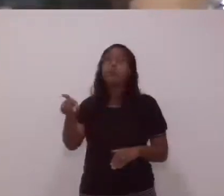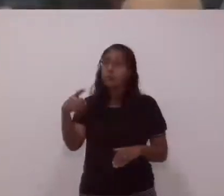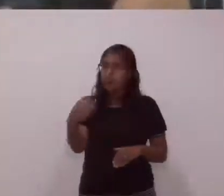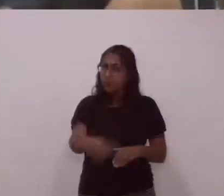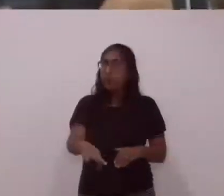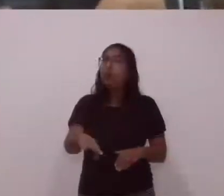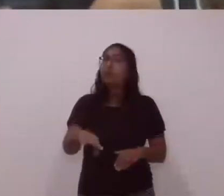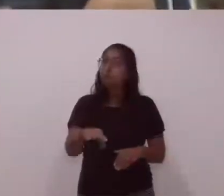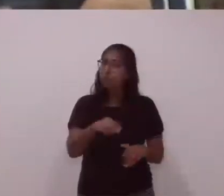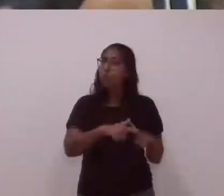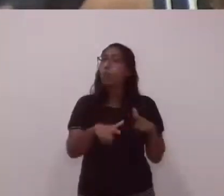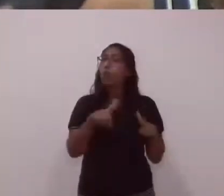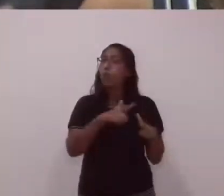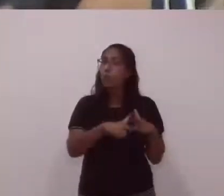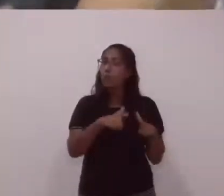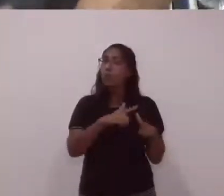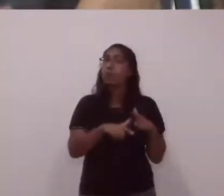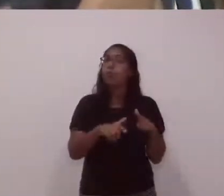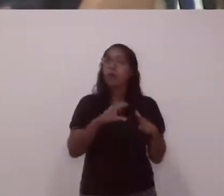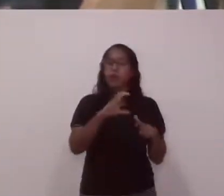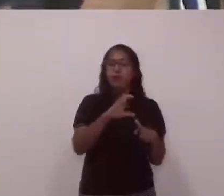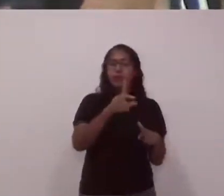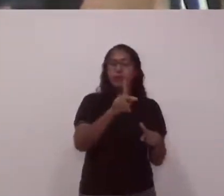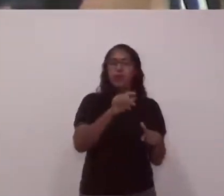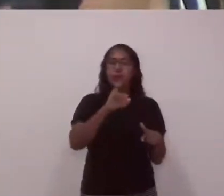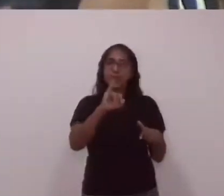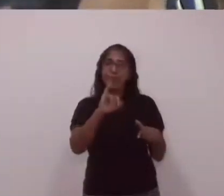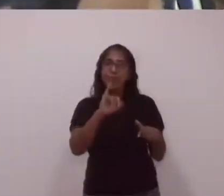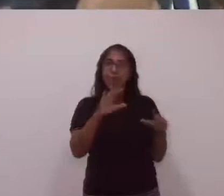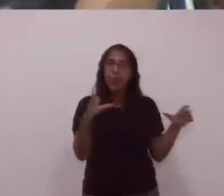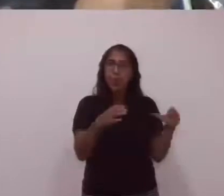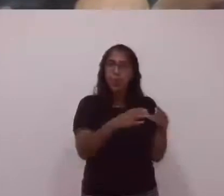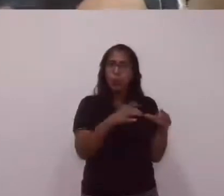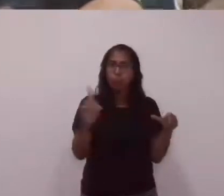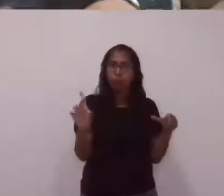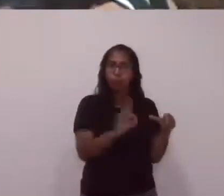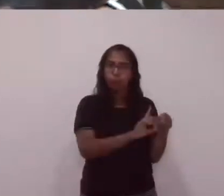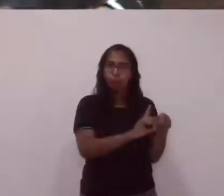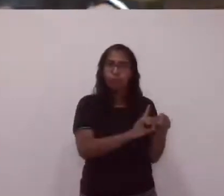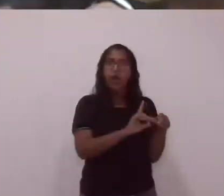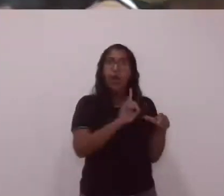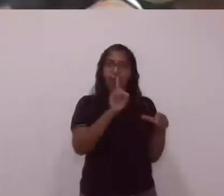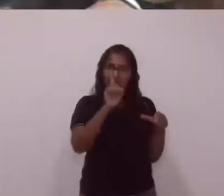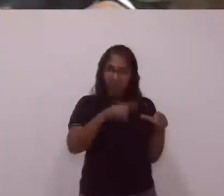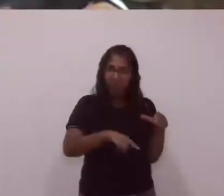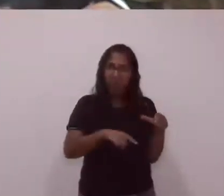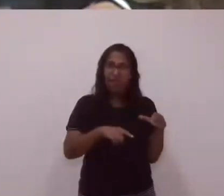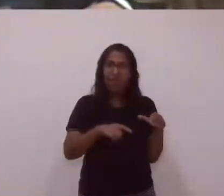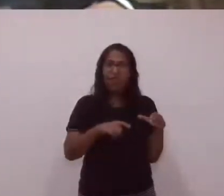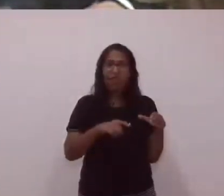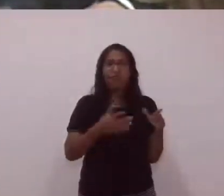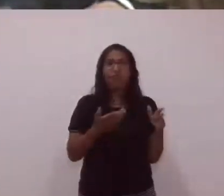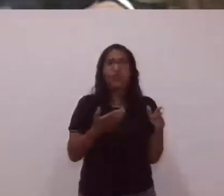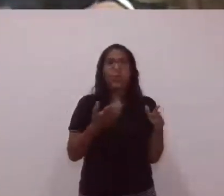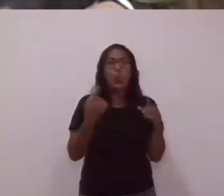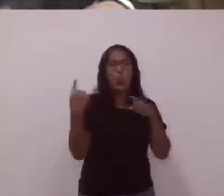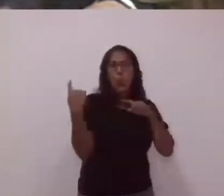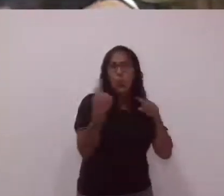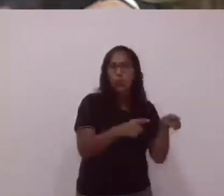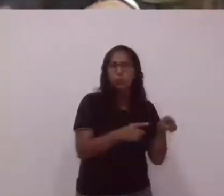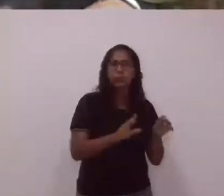certo houve um problema a comissão processante significa um ato de defesa do executivo também